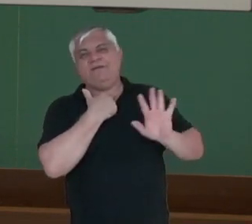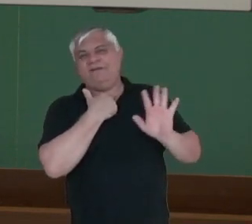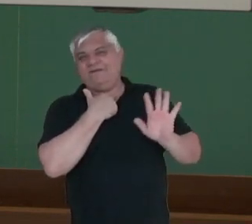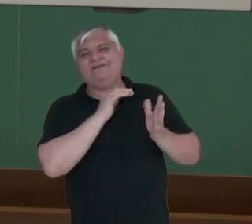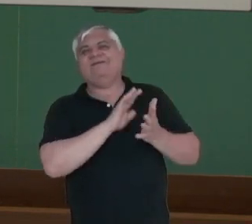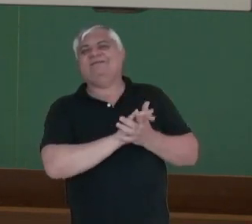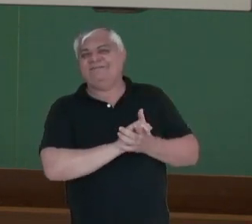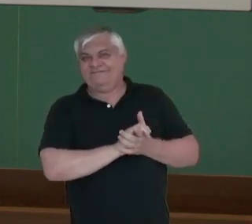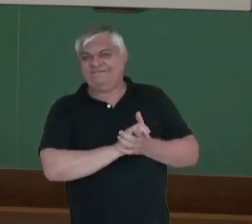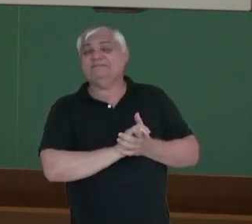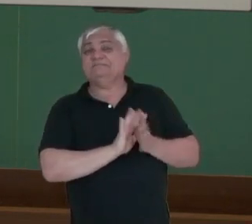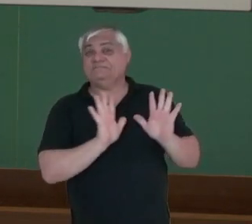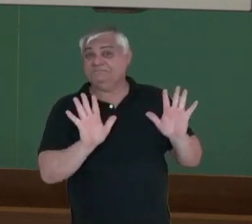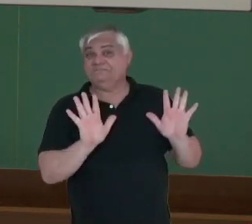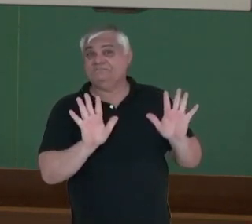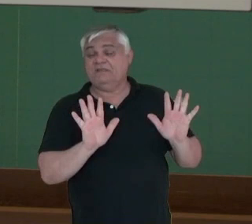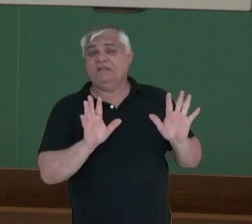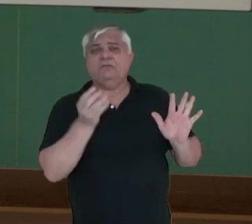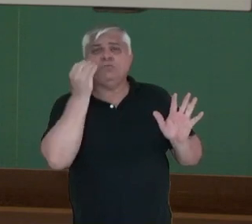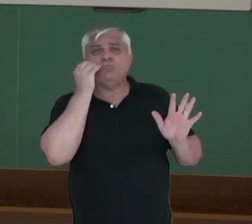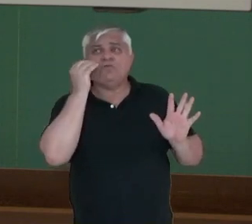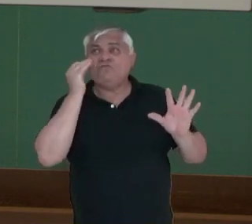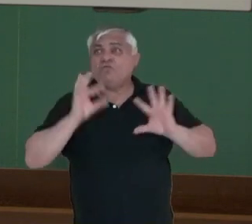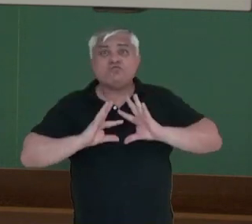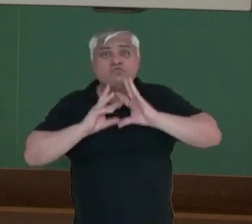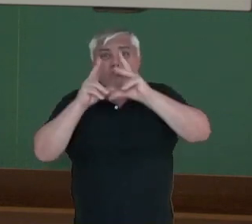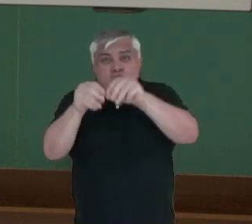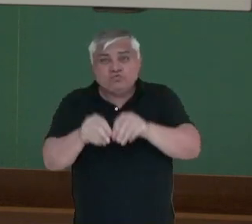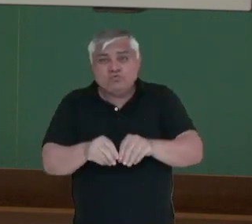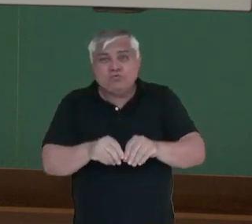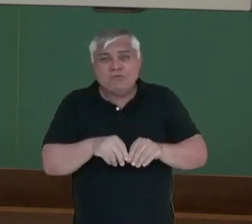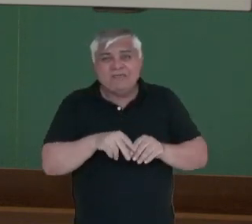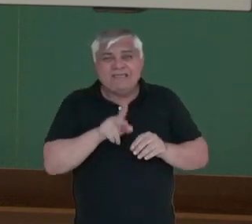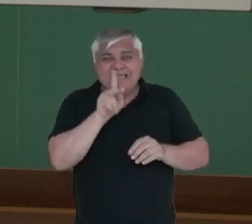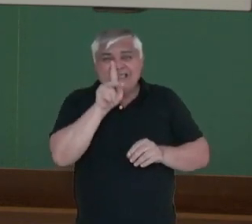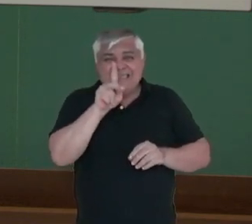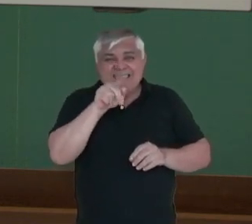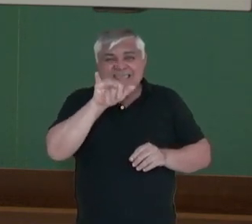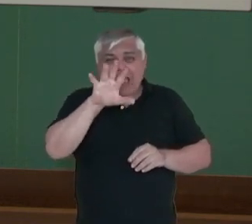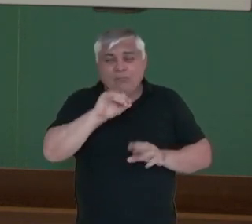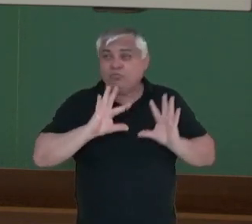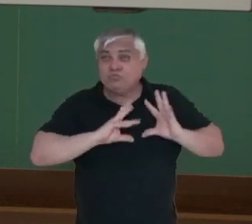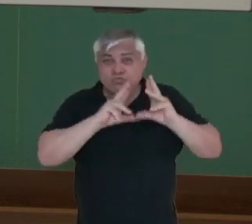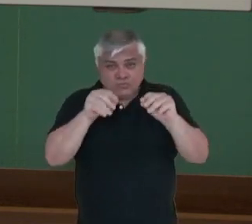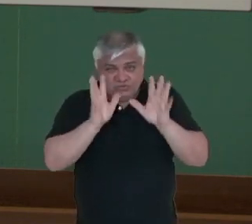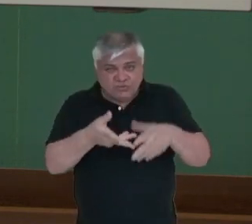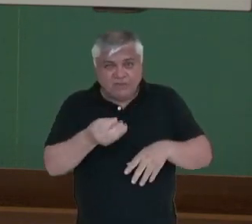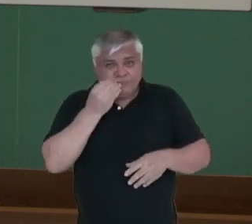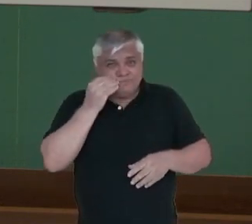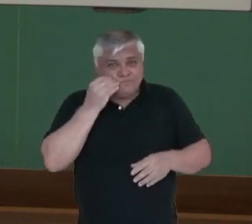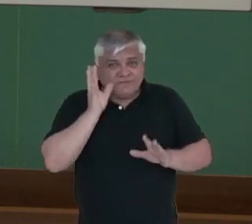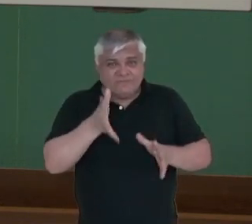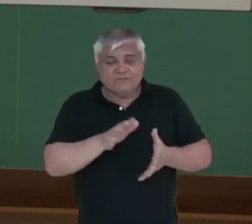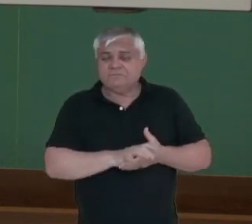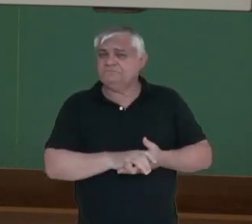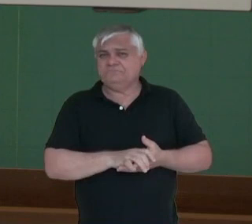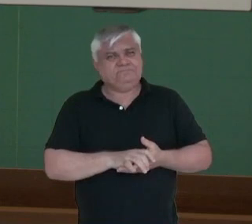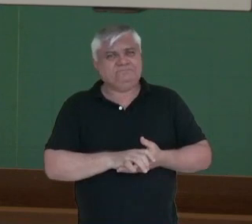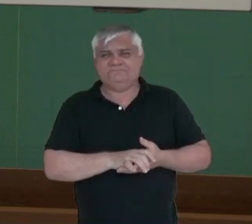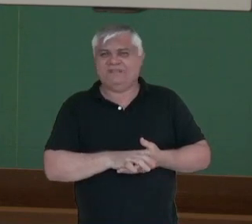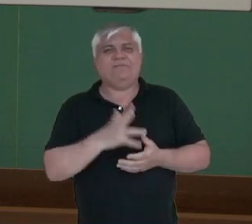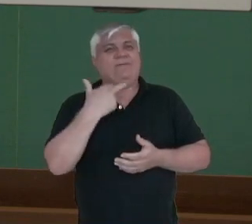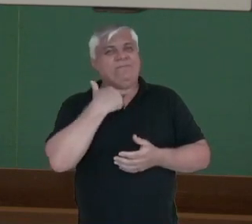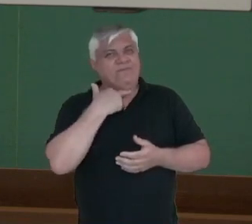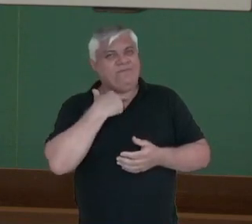gosto mesmo, é insuportável e tal, porque eu não provei todos os pratos com quiabo do mundo, né? Então não posso tirar de uma experiência particular um juízo universal,